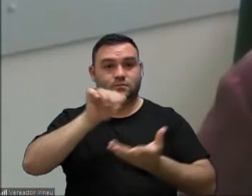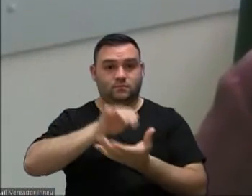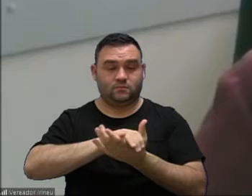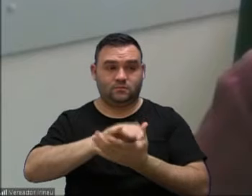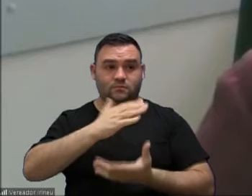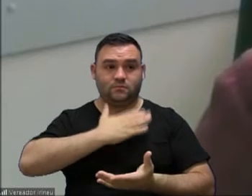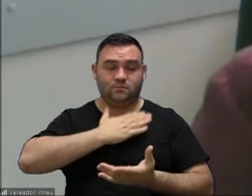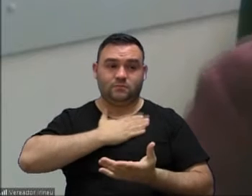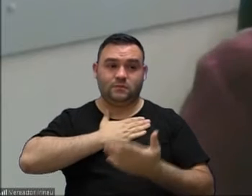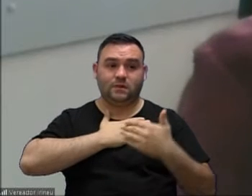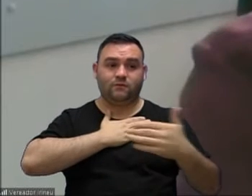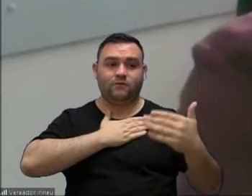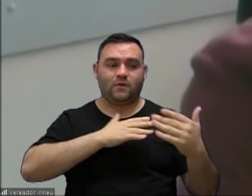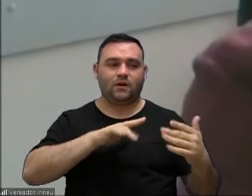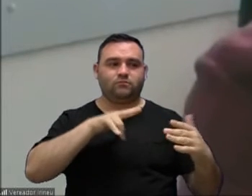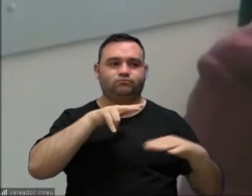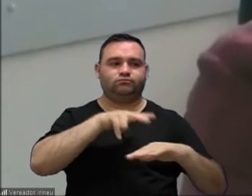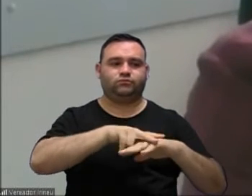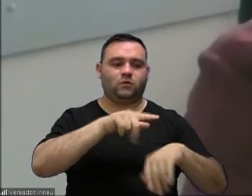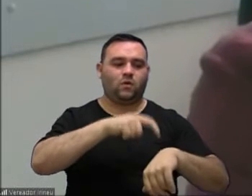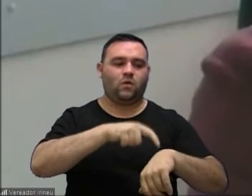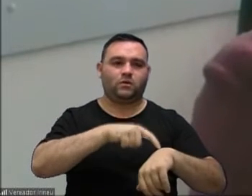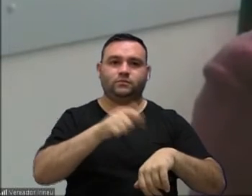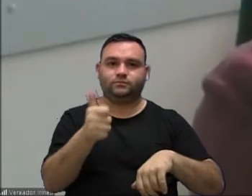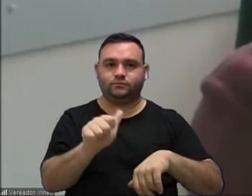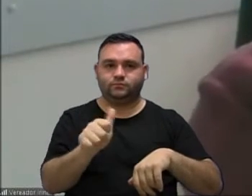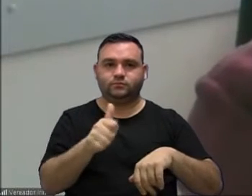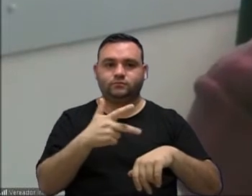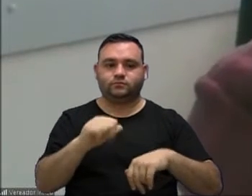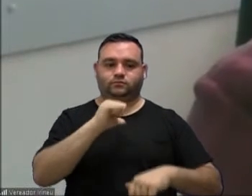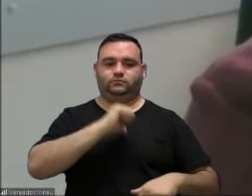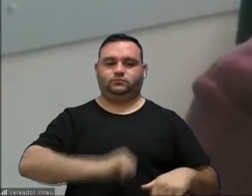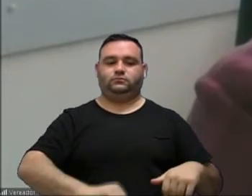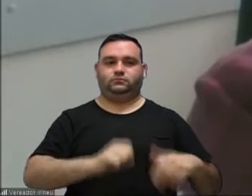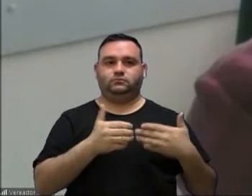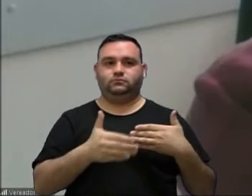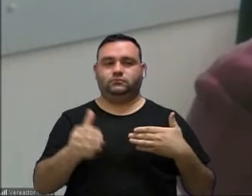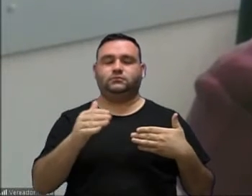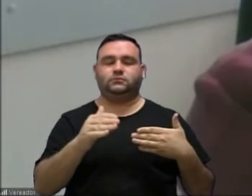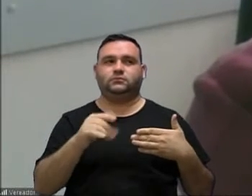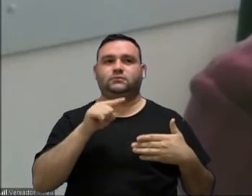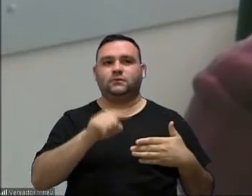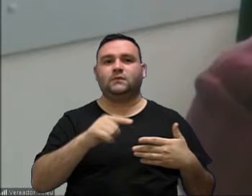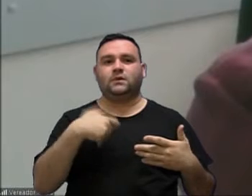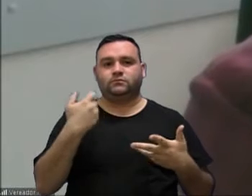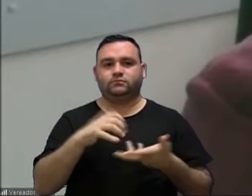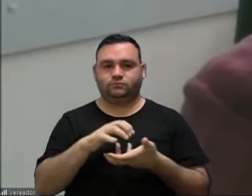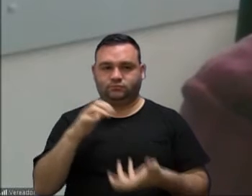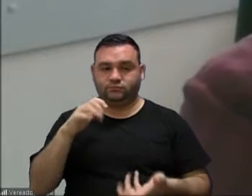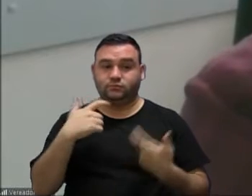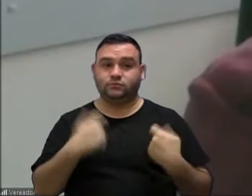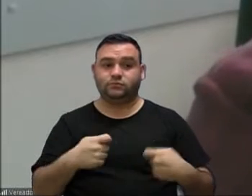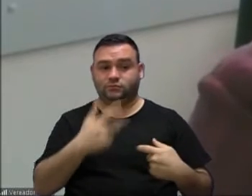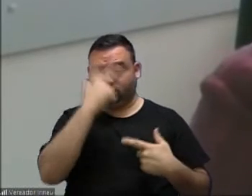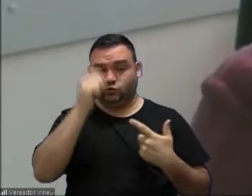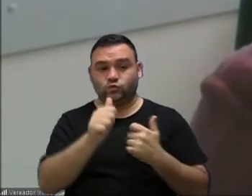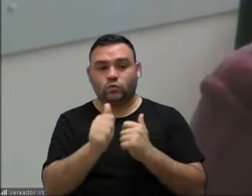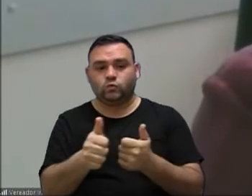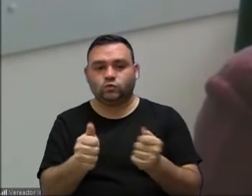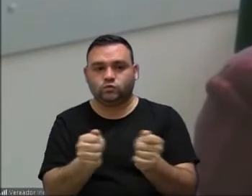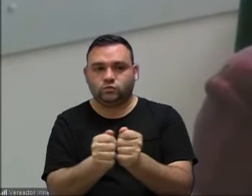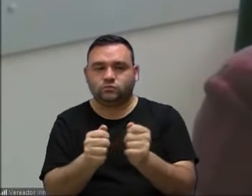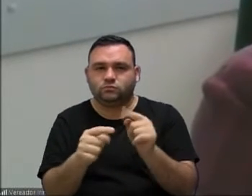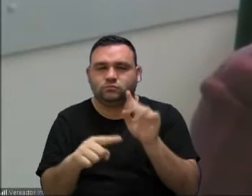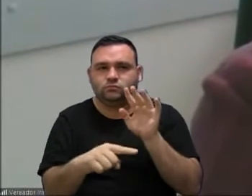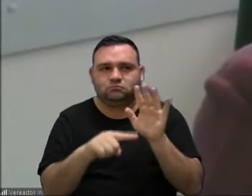esposa vai se internar agora 11 horas para uma cirurgia ela é de idade e precisa de alguém para acompanhar eu